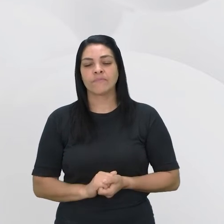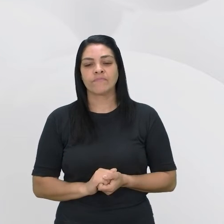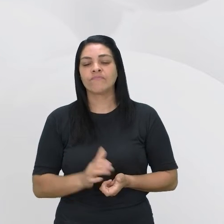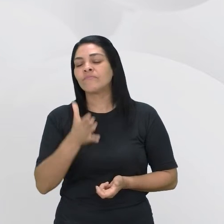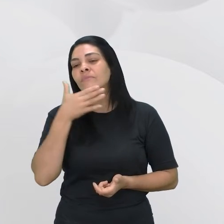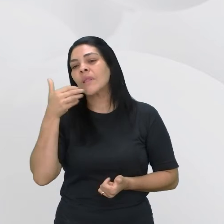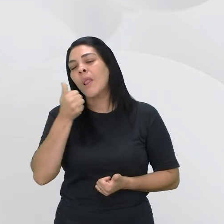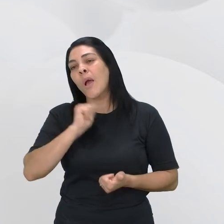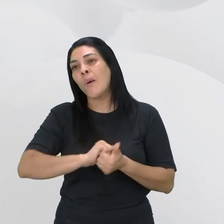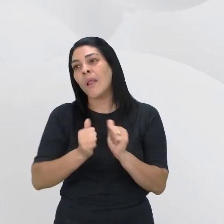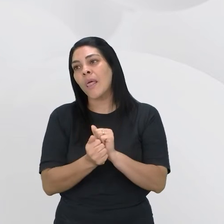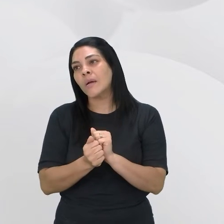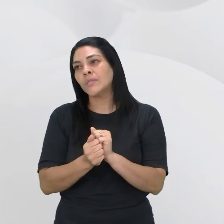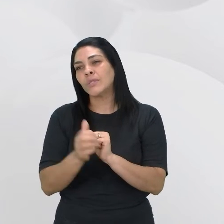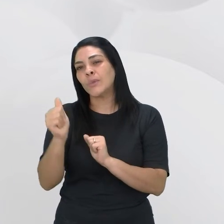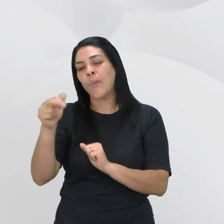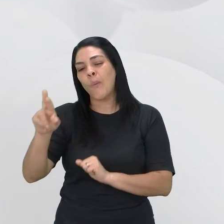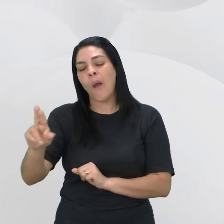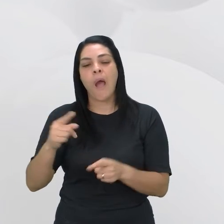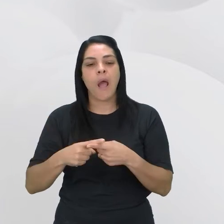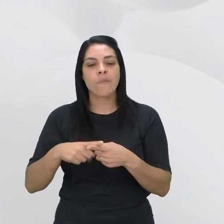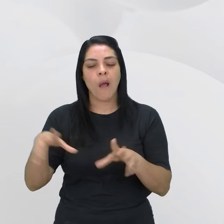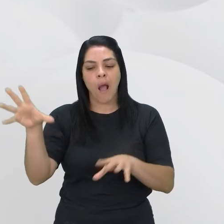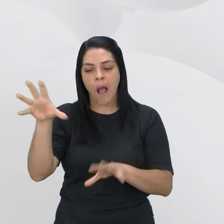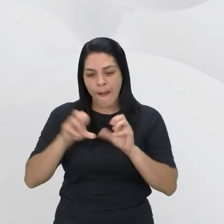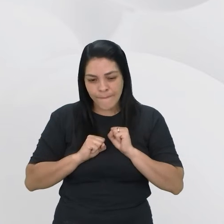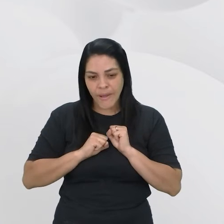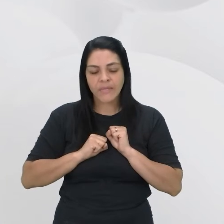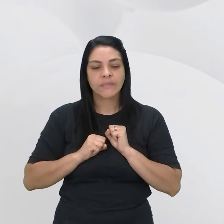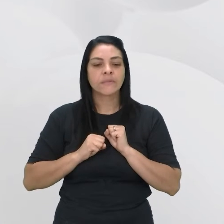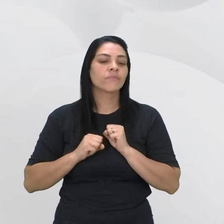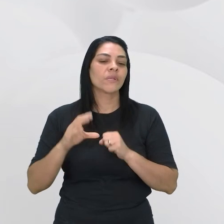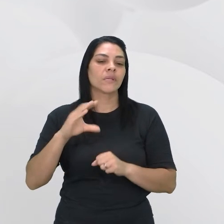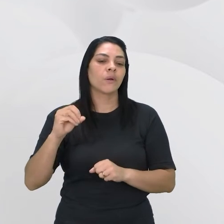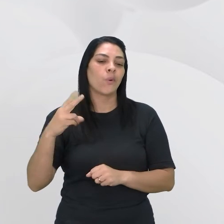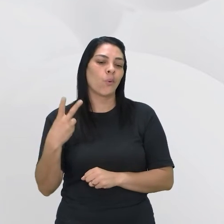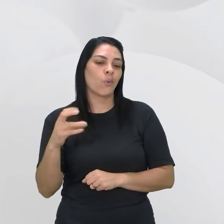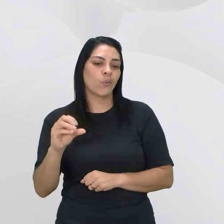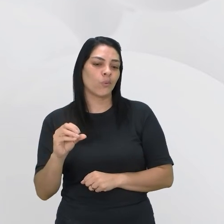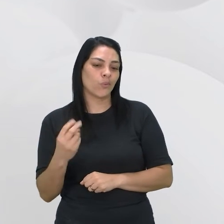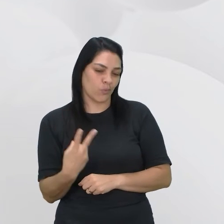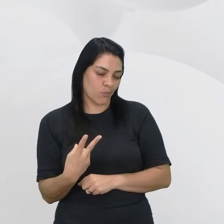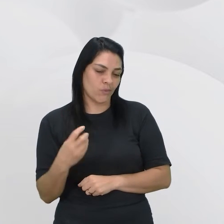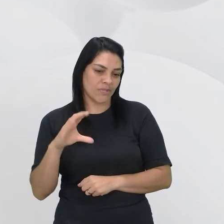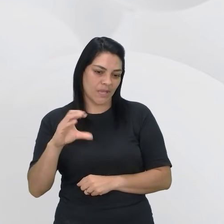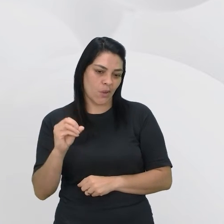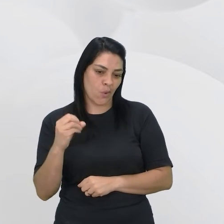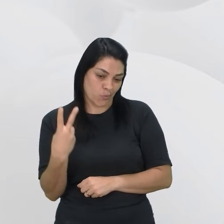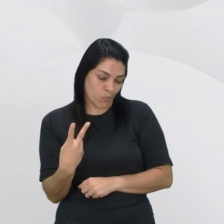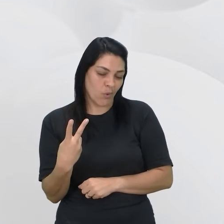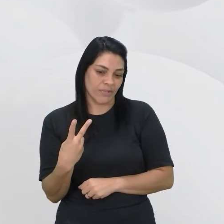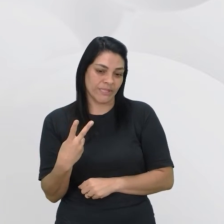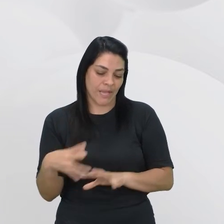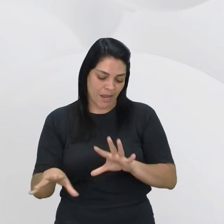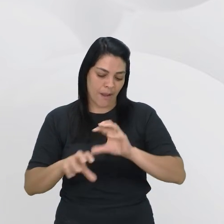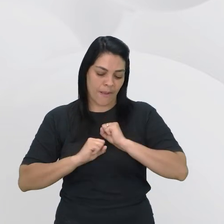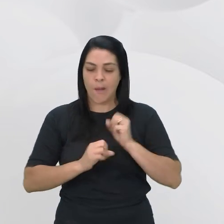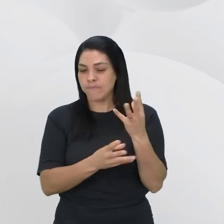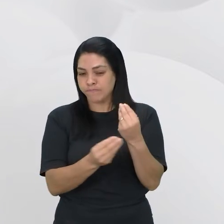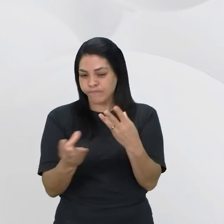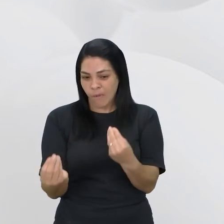Melhora a qualidade do ar, porque vai absorvendo carbono, né, que está na atmosfera, então o processo de crescimento absorve bastante